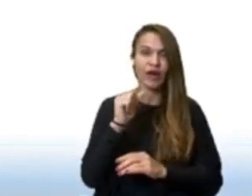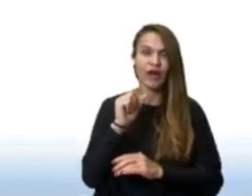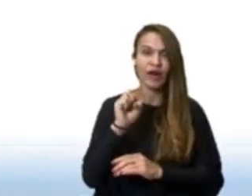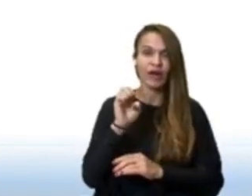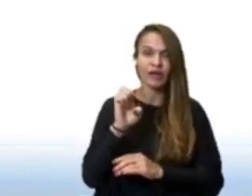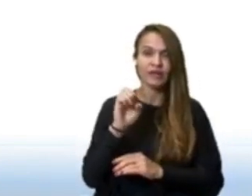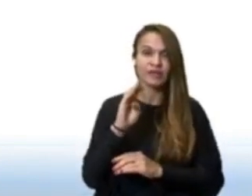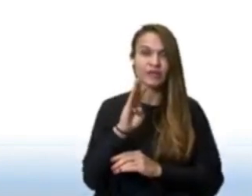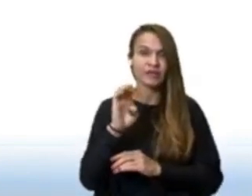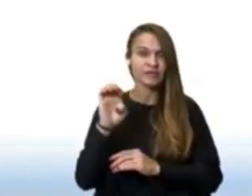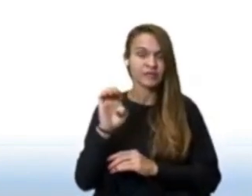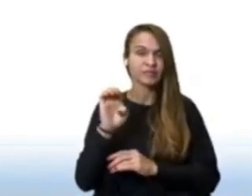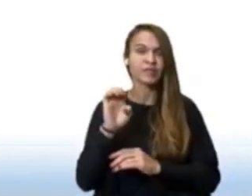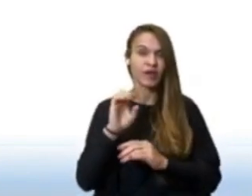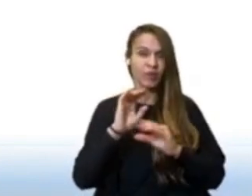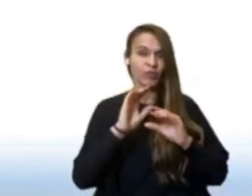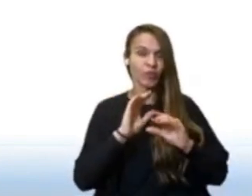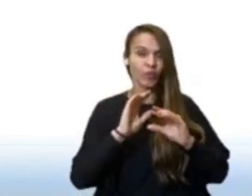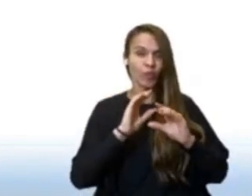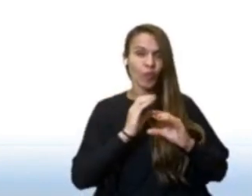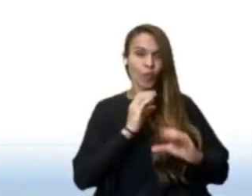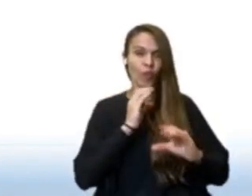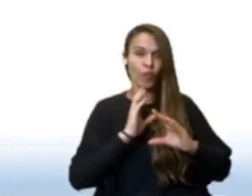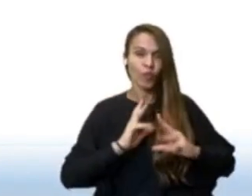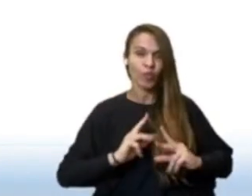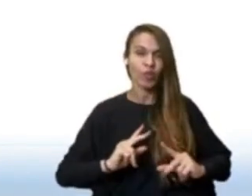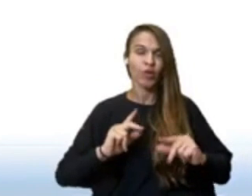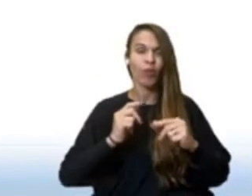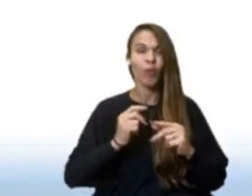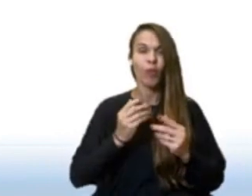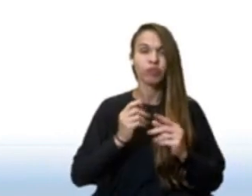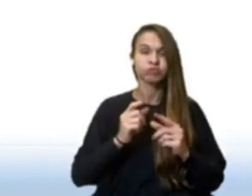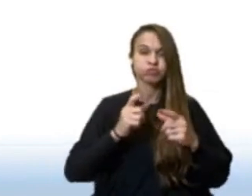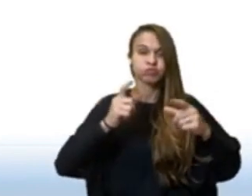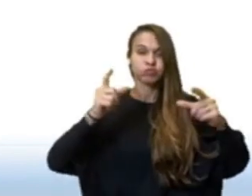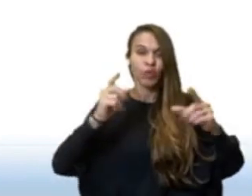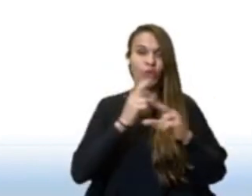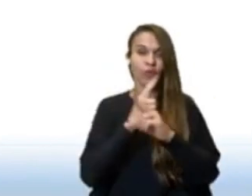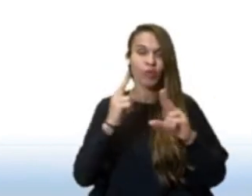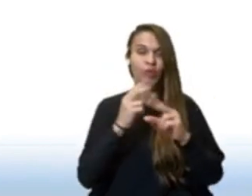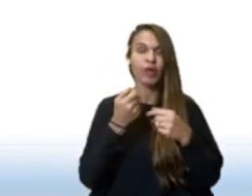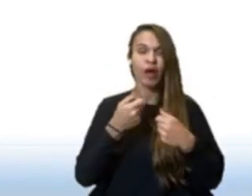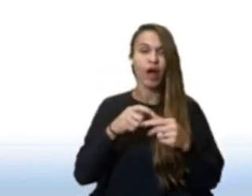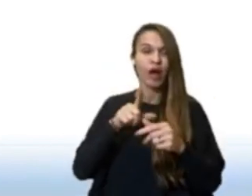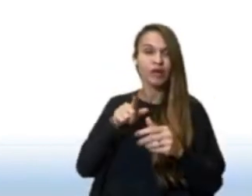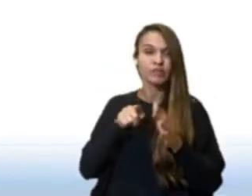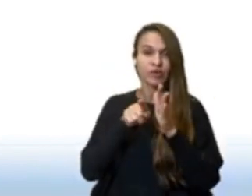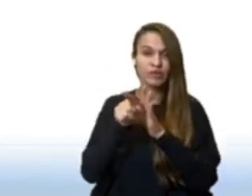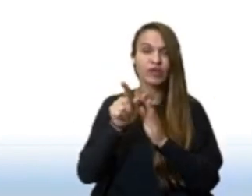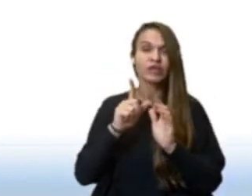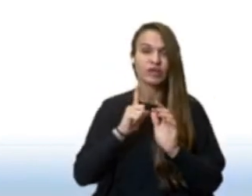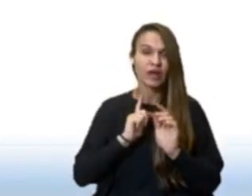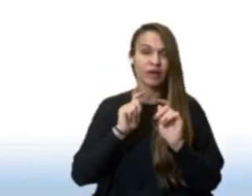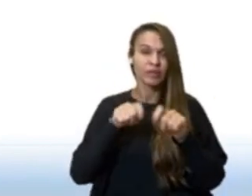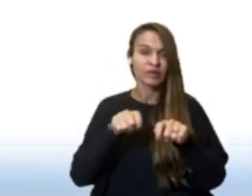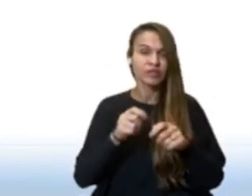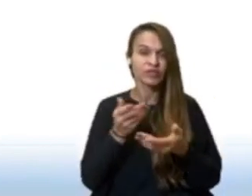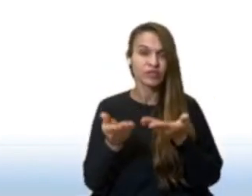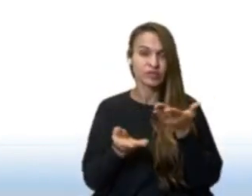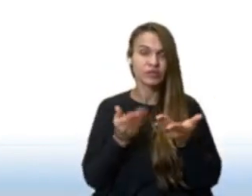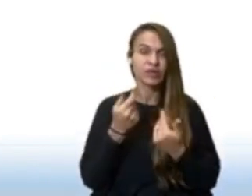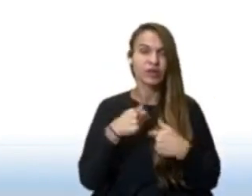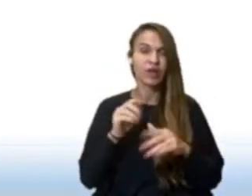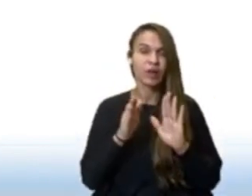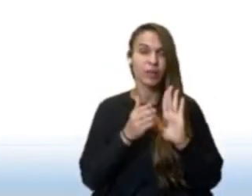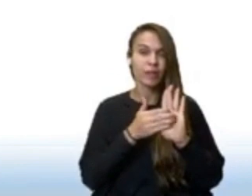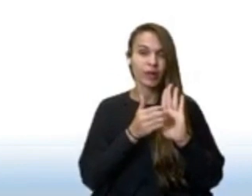Saneamento, qualquer expansão urbana que vai ter, ela obrigatoriamente é consultada para ver se ela tem capacidade de atendimento. E ela propôs